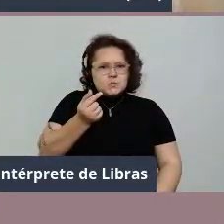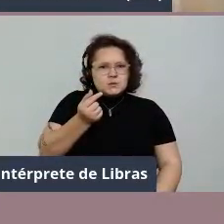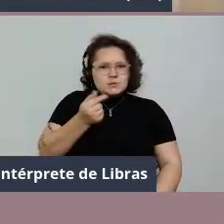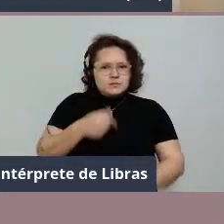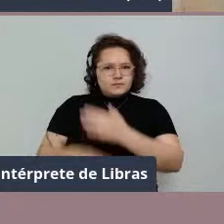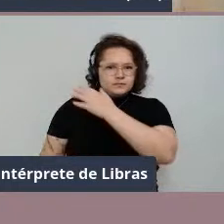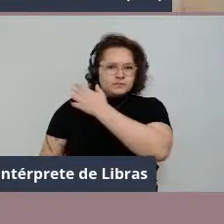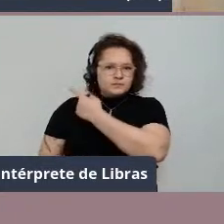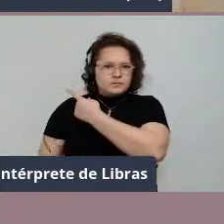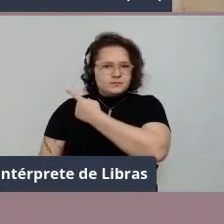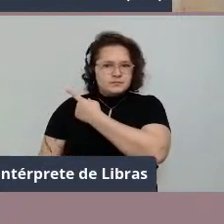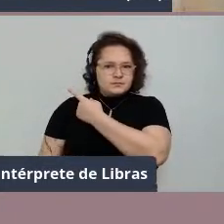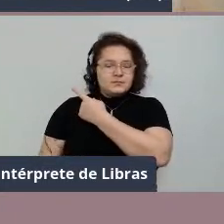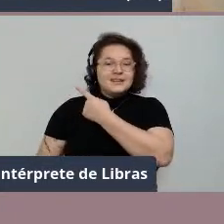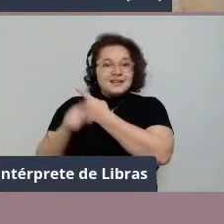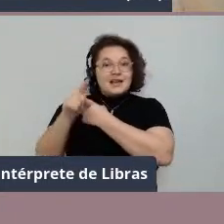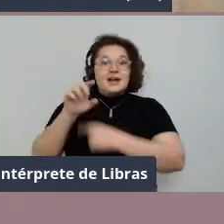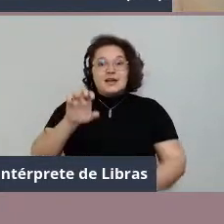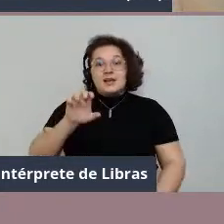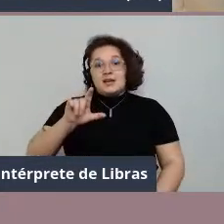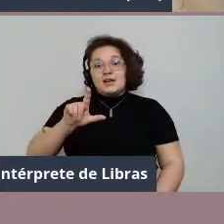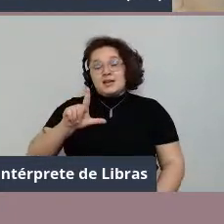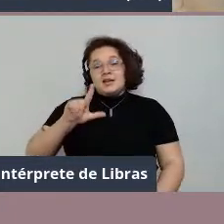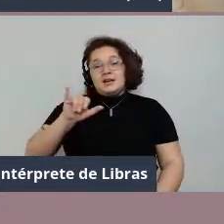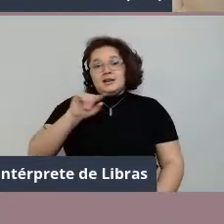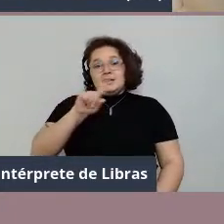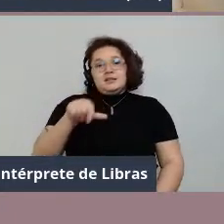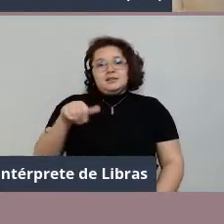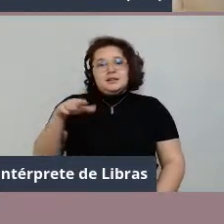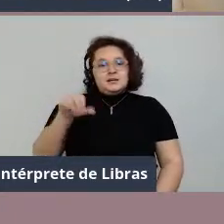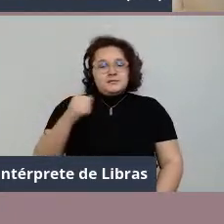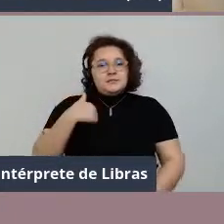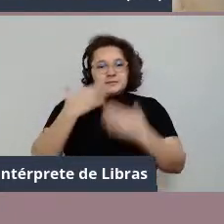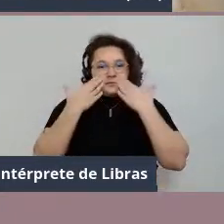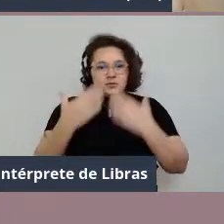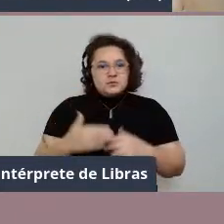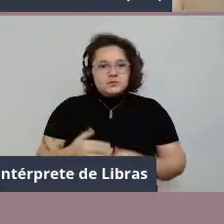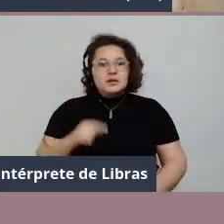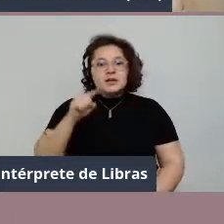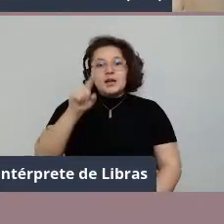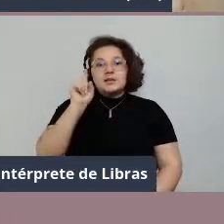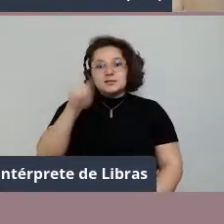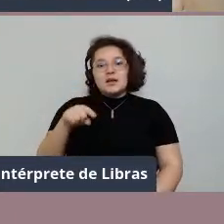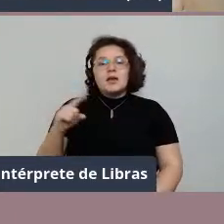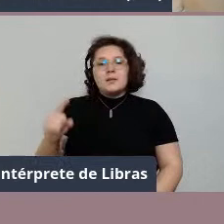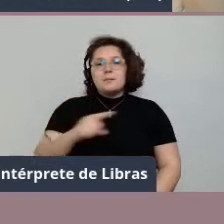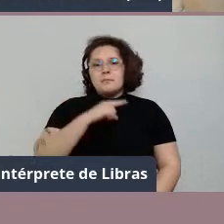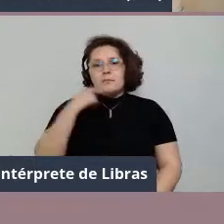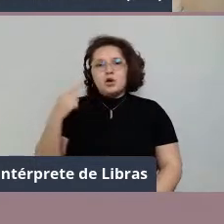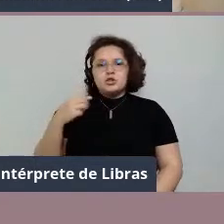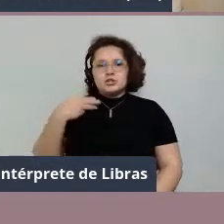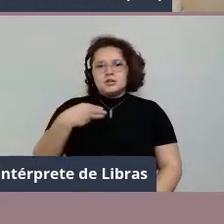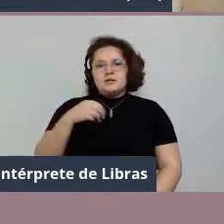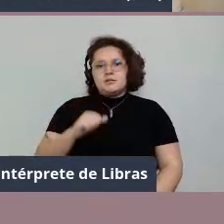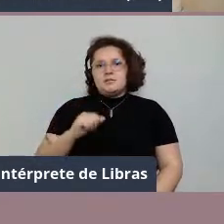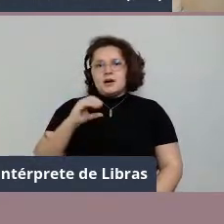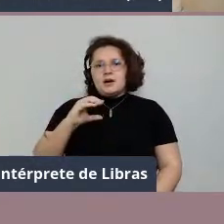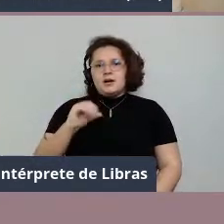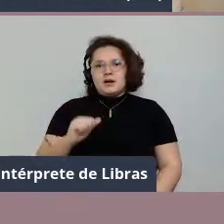aquilo que Elisama mostrou para a gente agora, os arquivos. Ó. Aqui é a morte da Macabéa, essa personagem